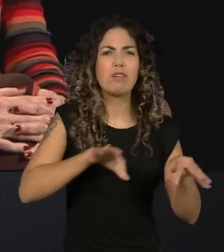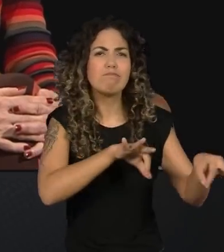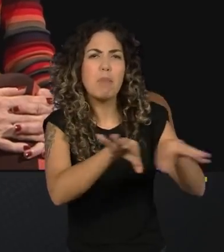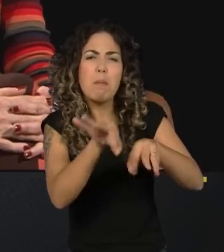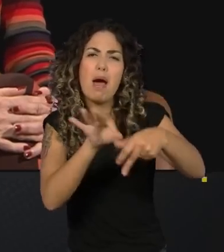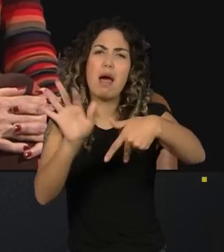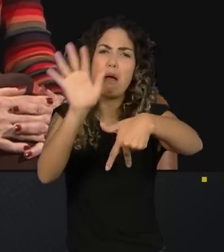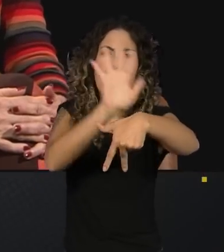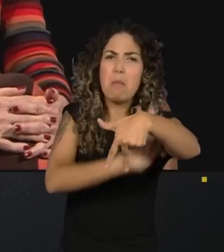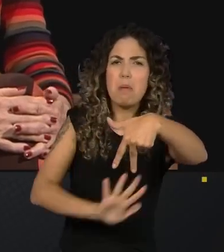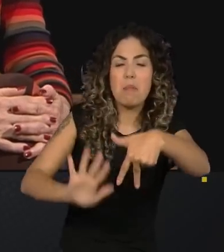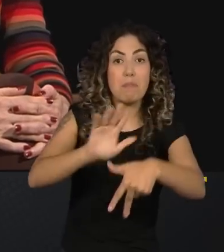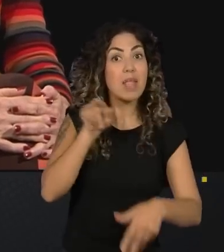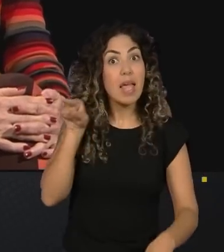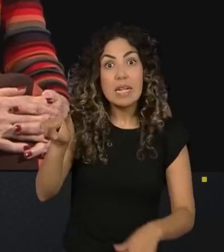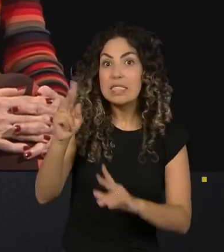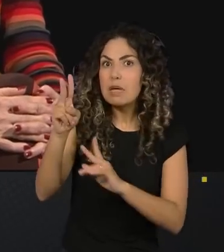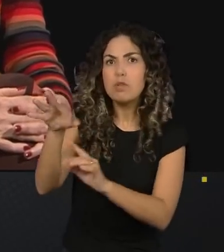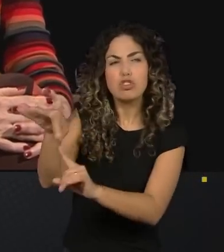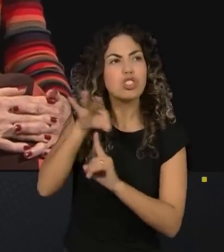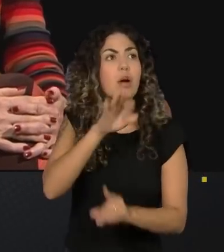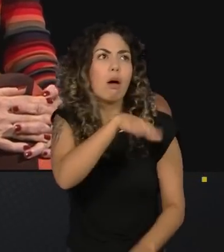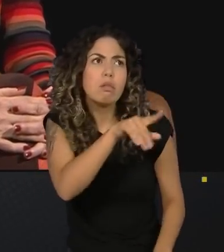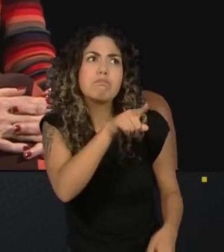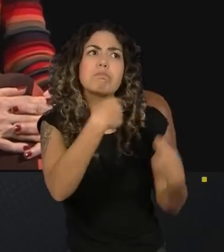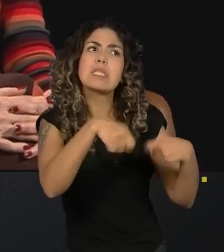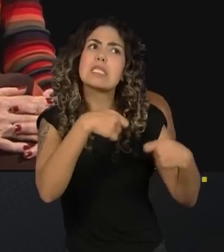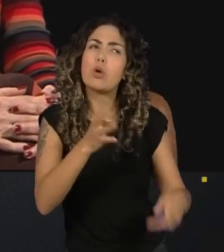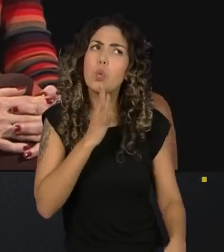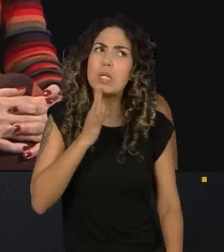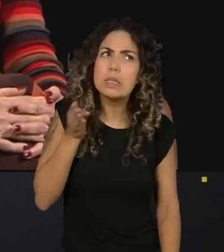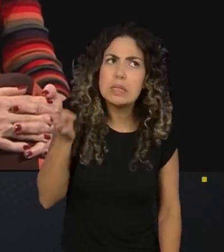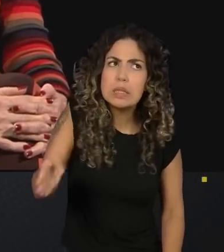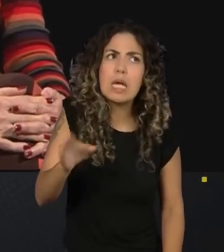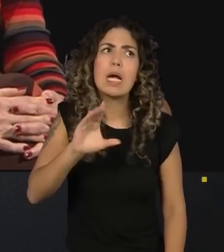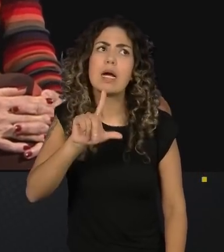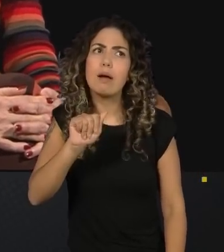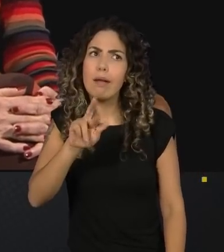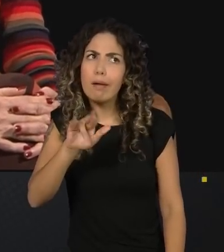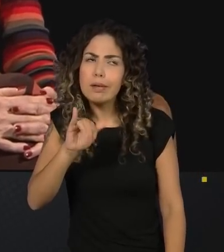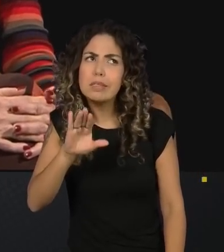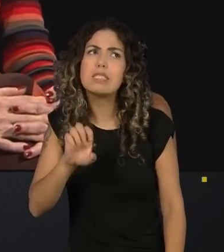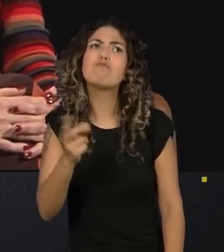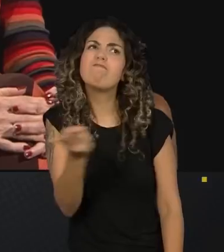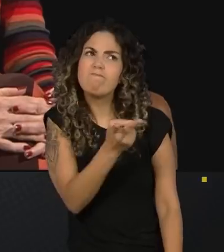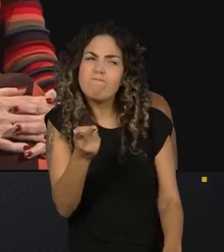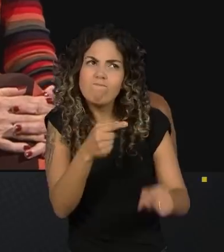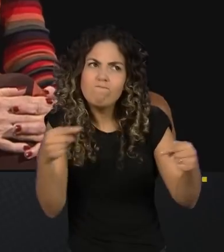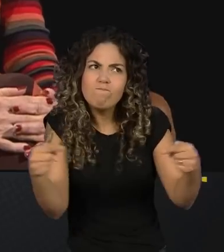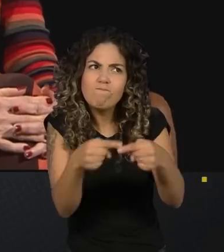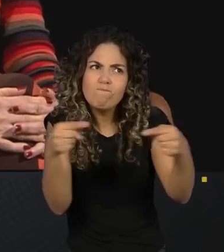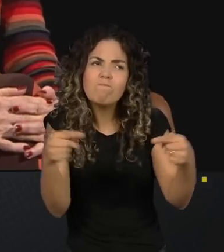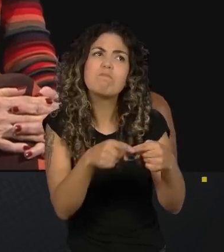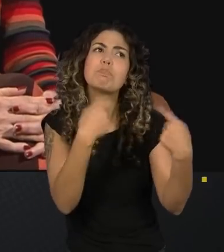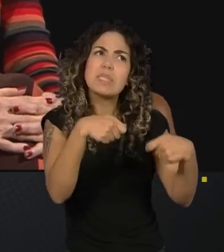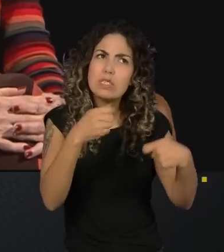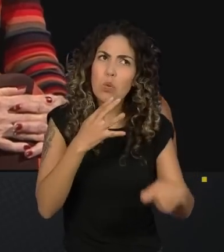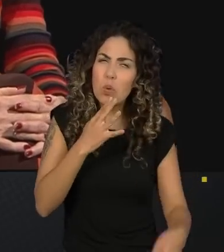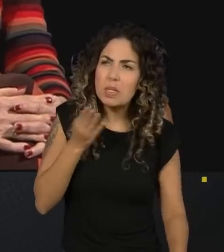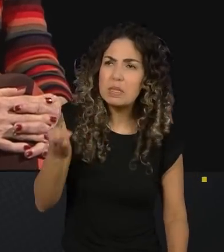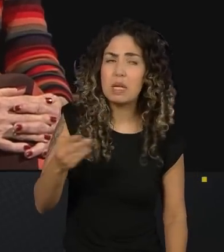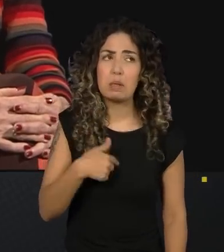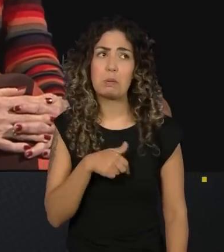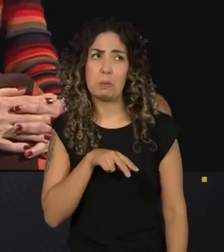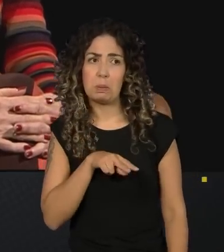falava, Zeca, você precisa conhecer a Clarice. Falava a Clarice, Clarice, você precisa conhecer o Zeca, vocês têm muito a ver. E eu acompanhava à distância, assim, o